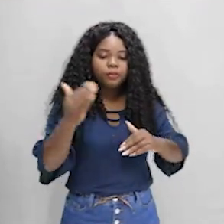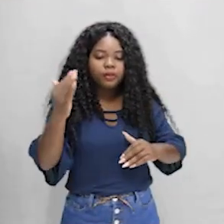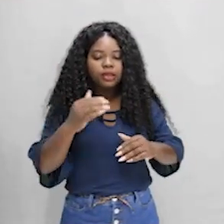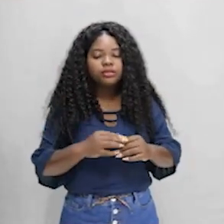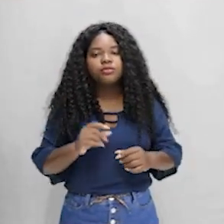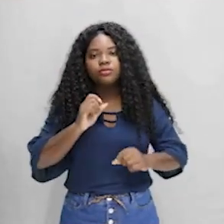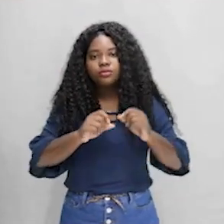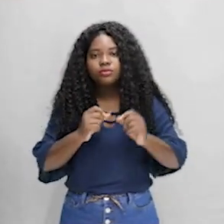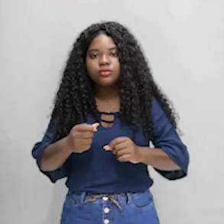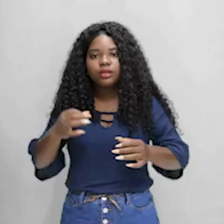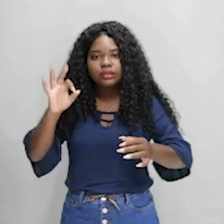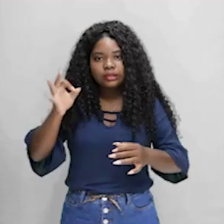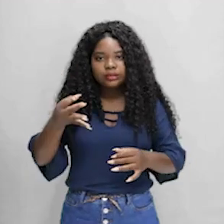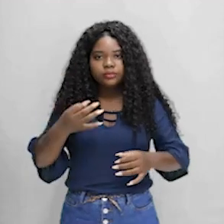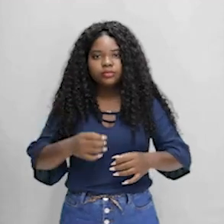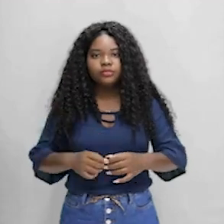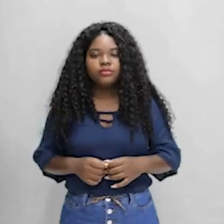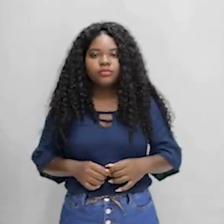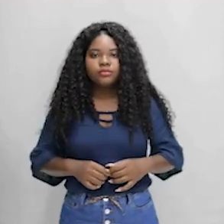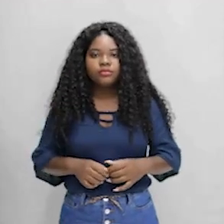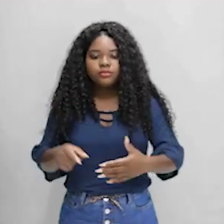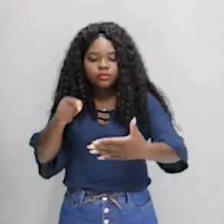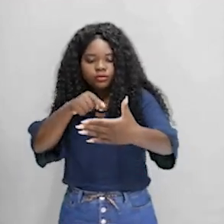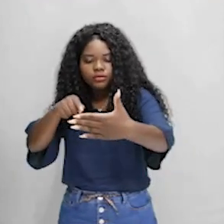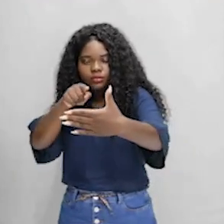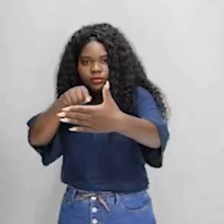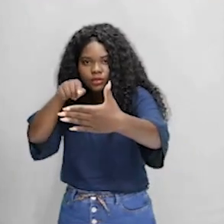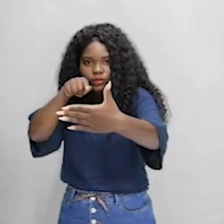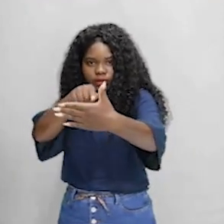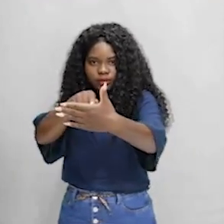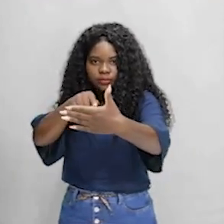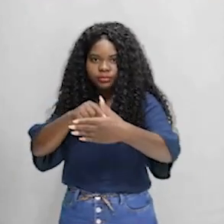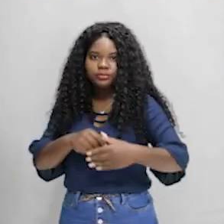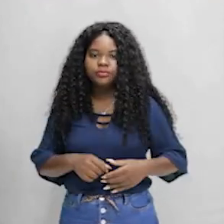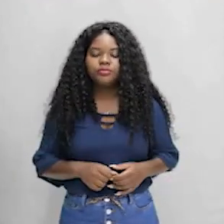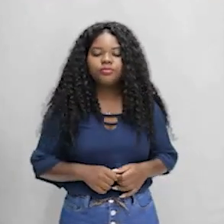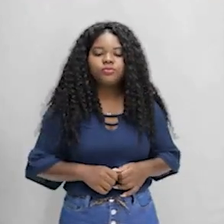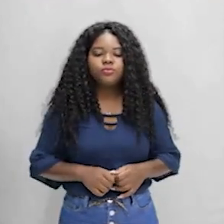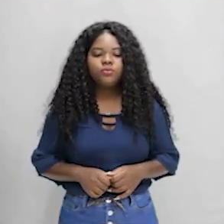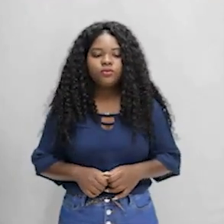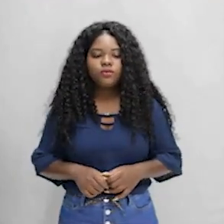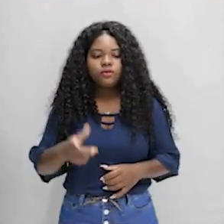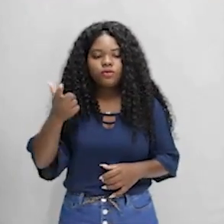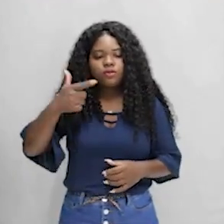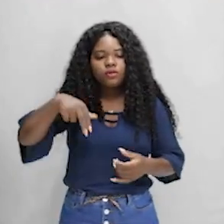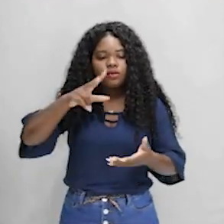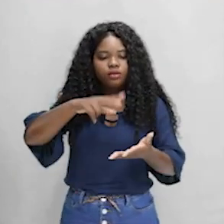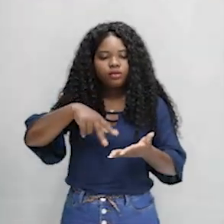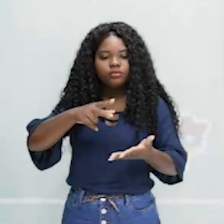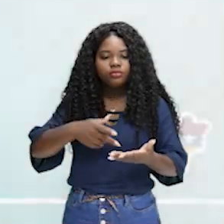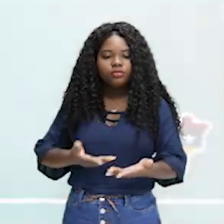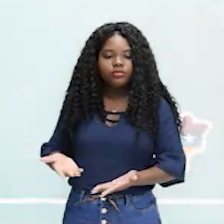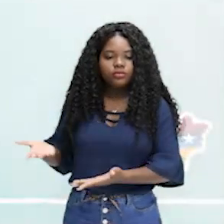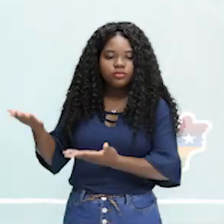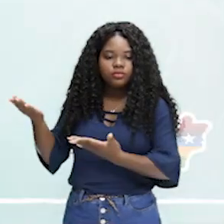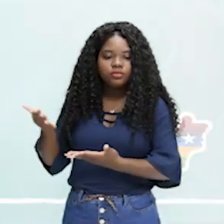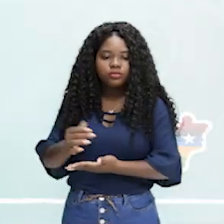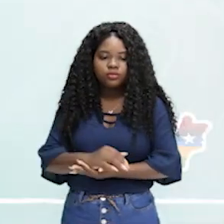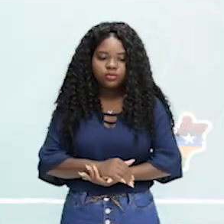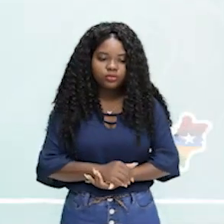vezes o centro do alvo. É um esporte de precisão. Esporte